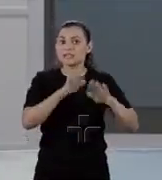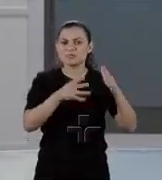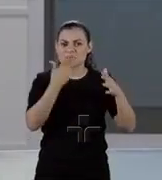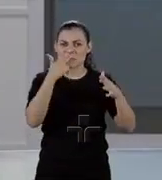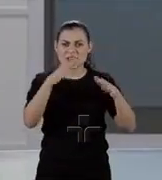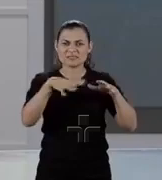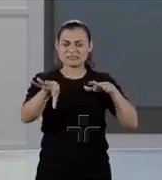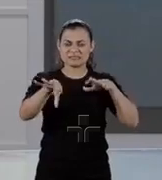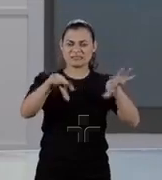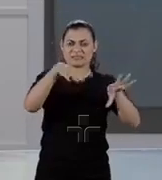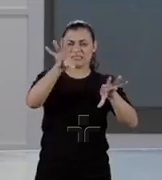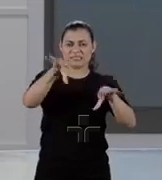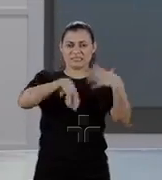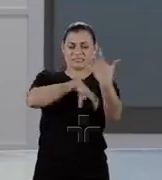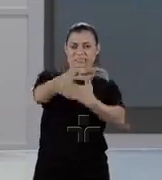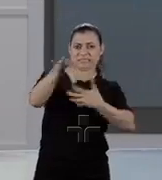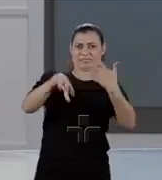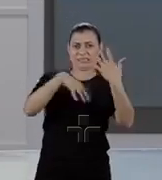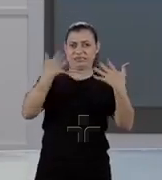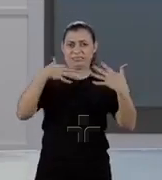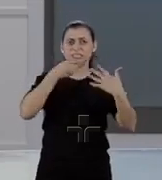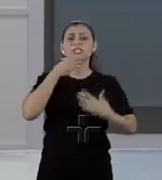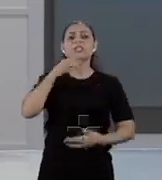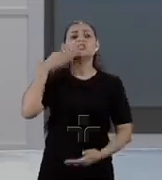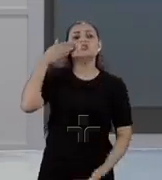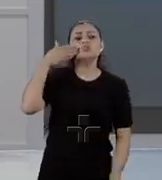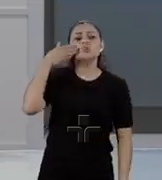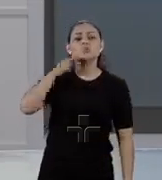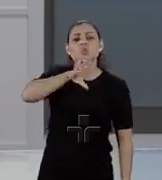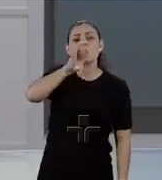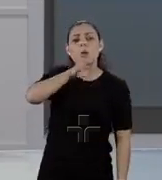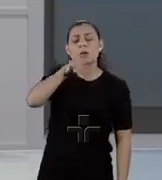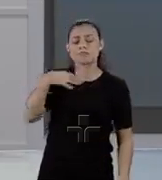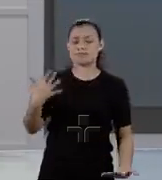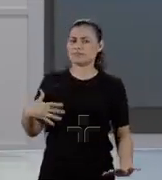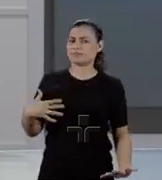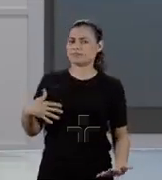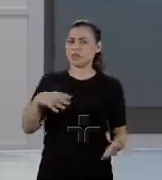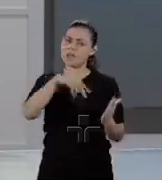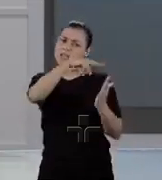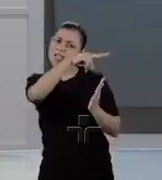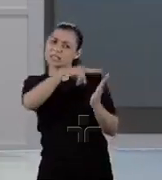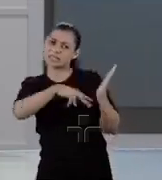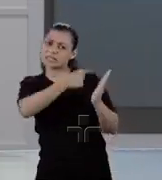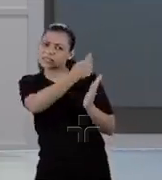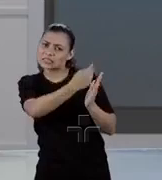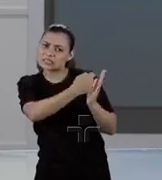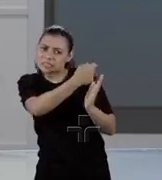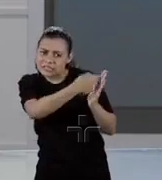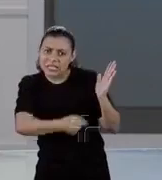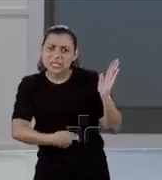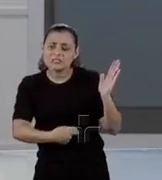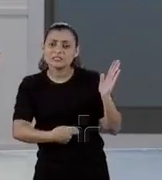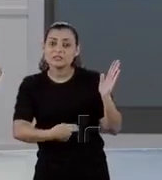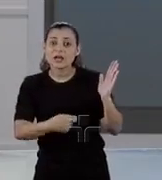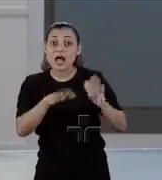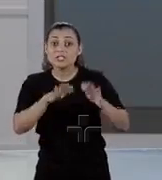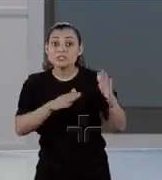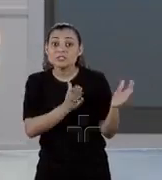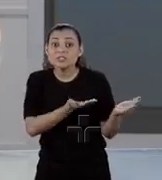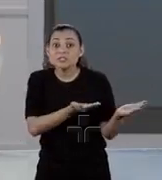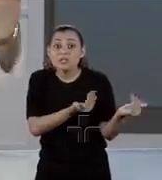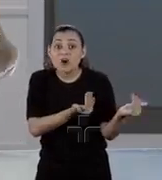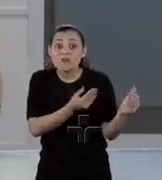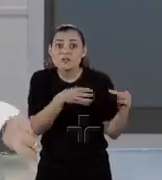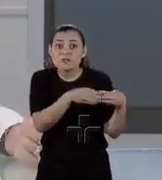despedaçada, é desorganizada. E aí você percebe, às vezes, muitos jovens lutando contra a dificuldade